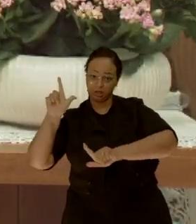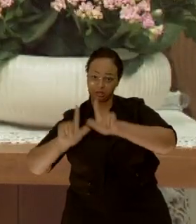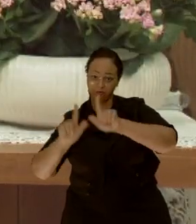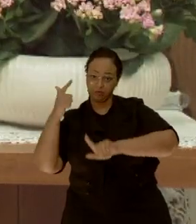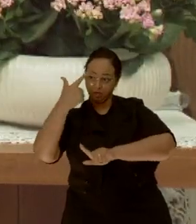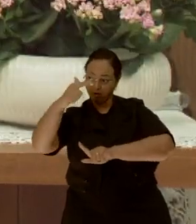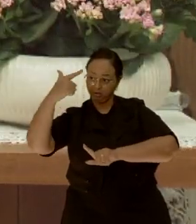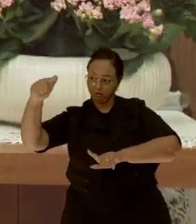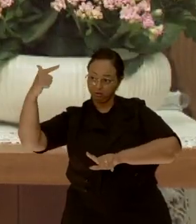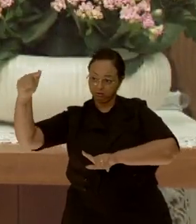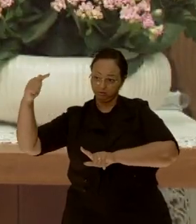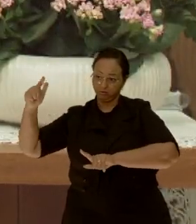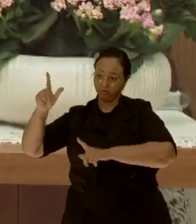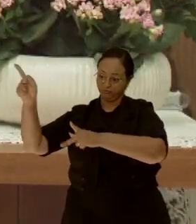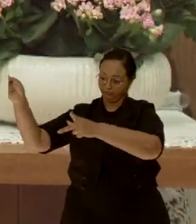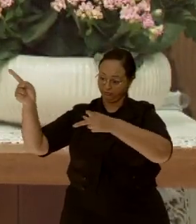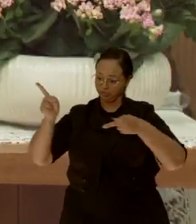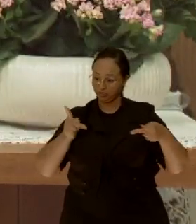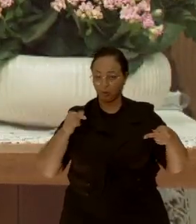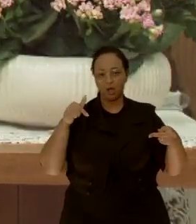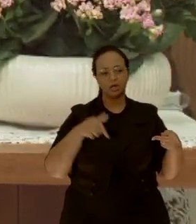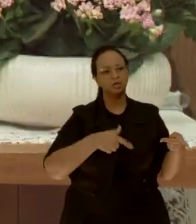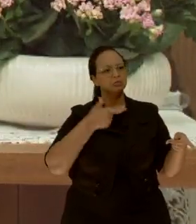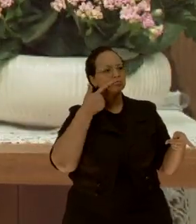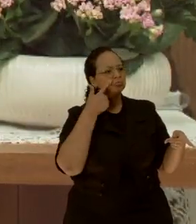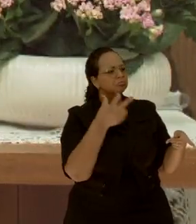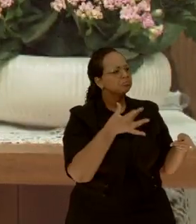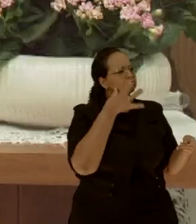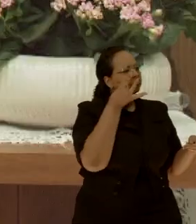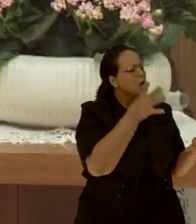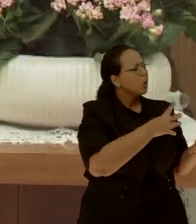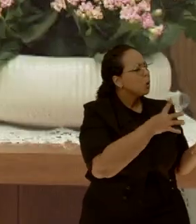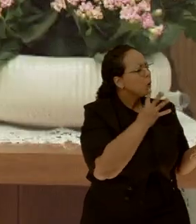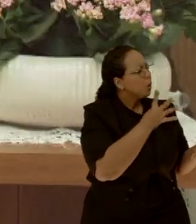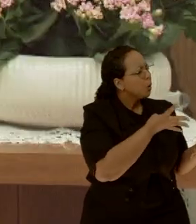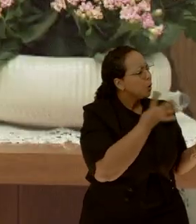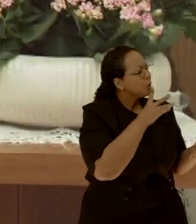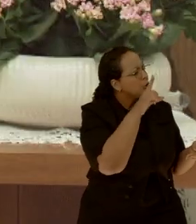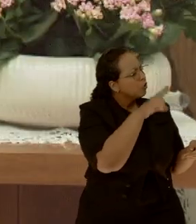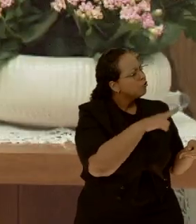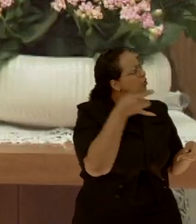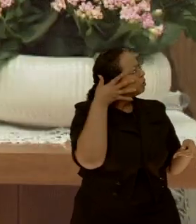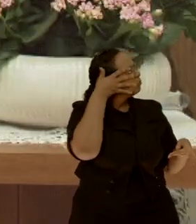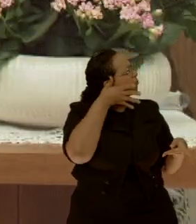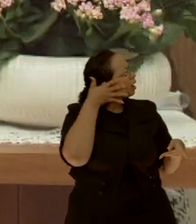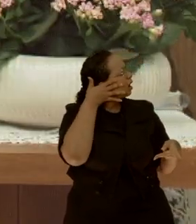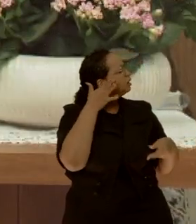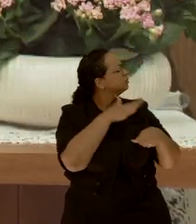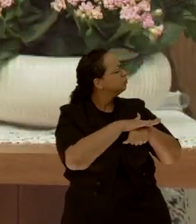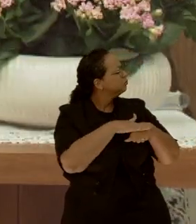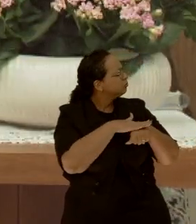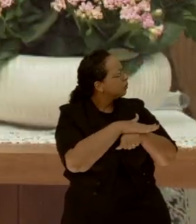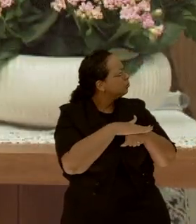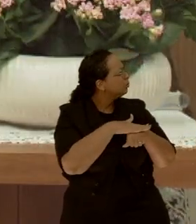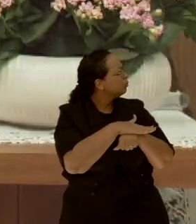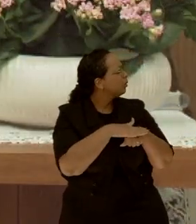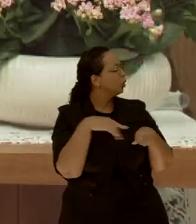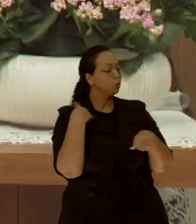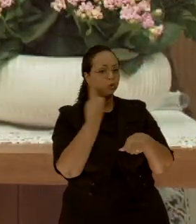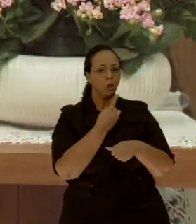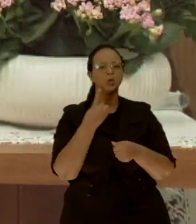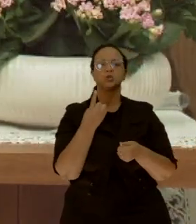de Veja, veio aqui. Disse, eu quero que vocês deem uma palestra, uma conversa com os nossos